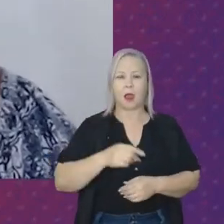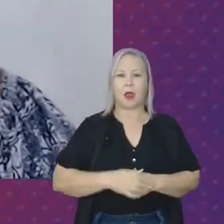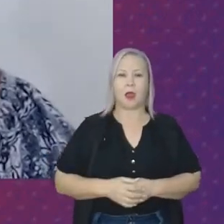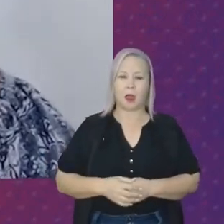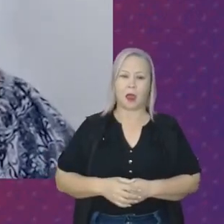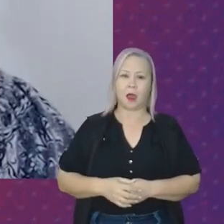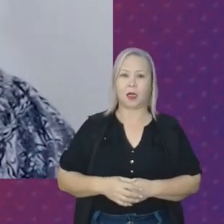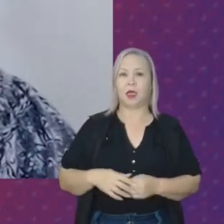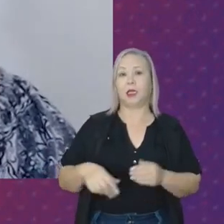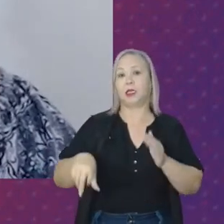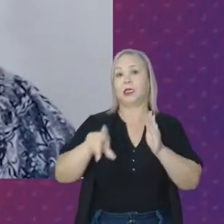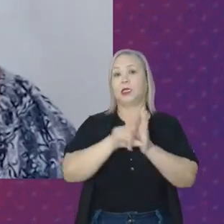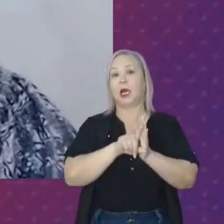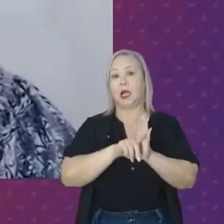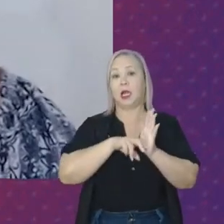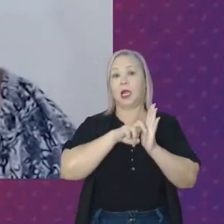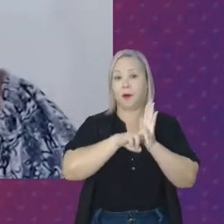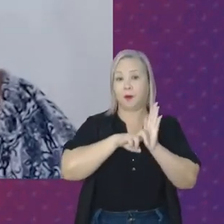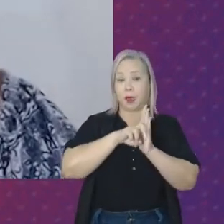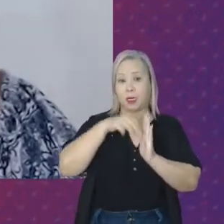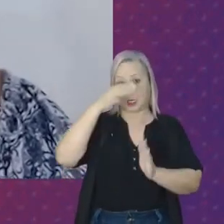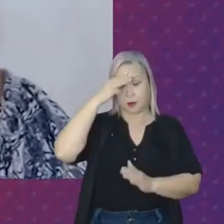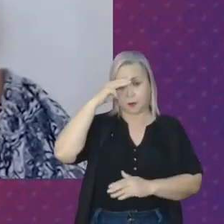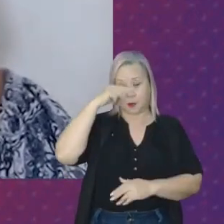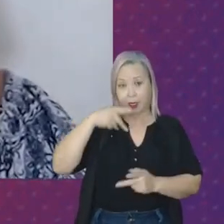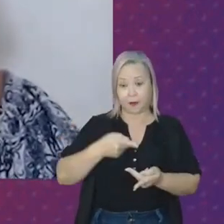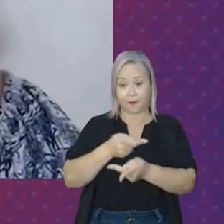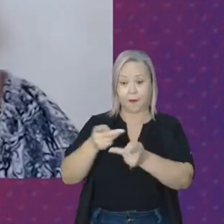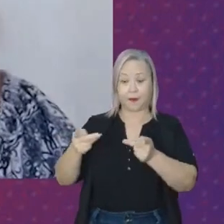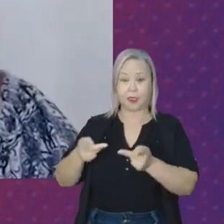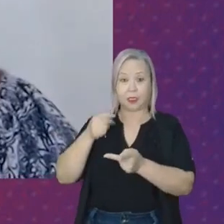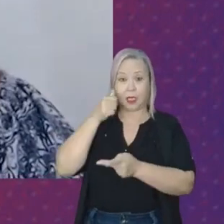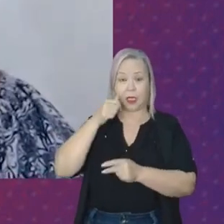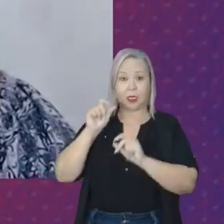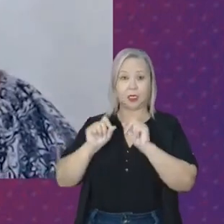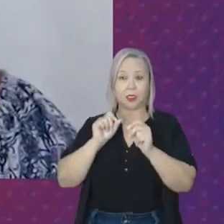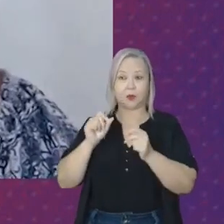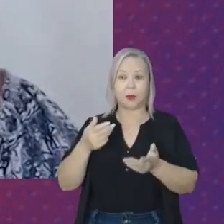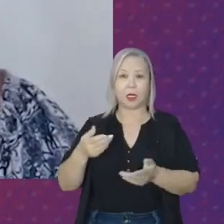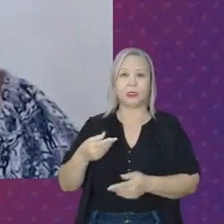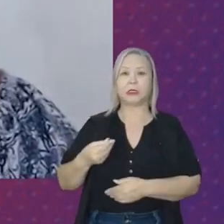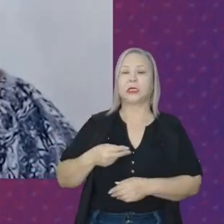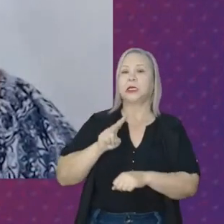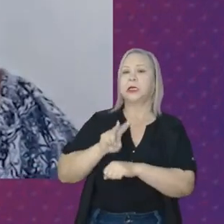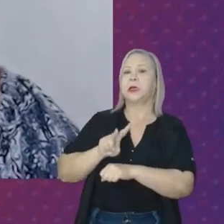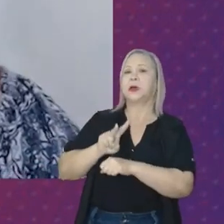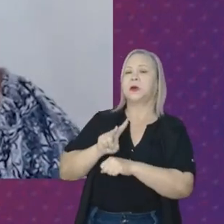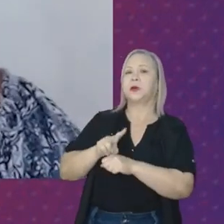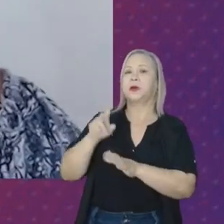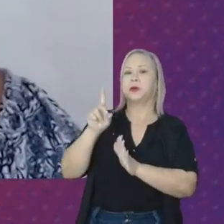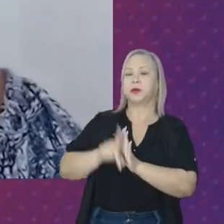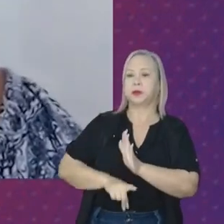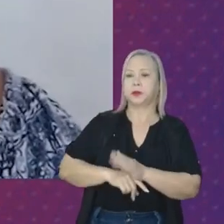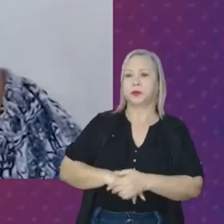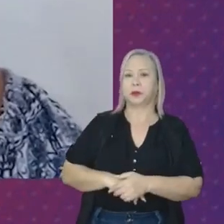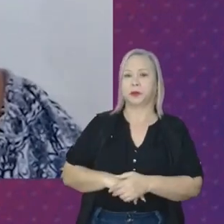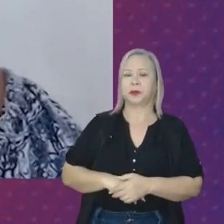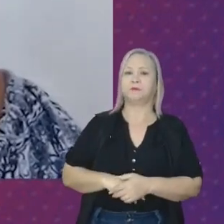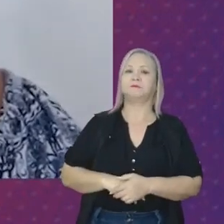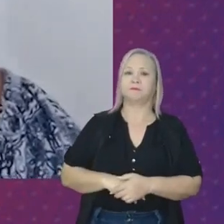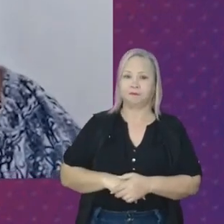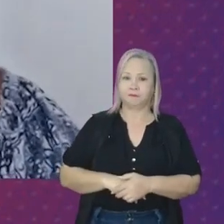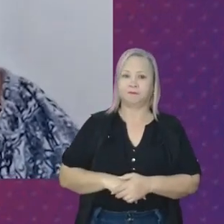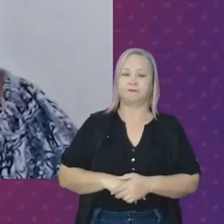da Penha, visitar periodicamente essas mulheres que têm medida protetiva, de botão do pânico, aplicativo